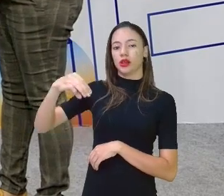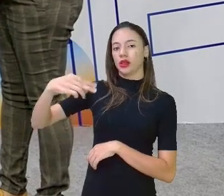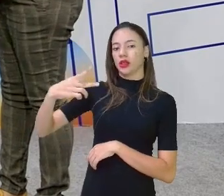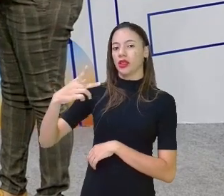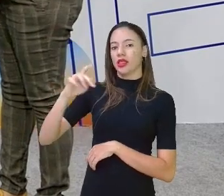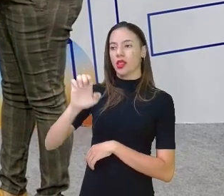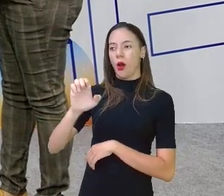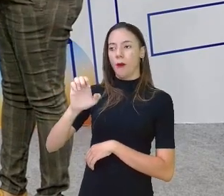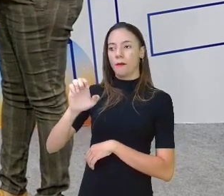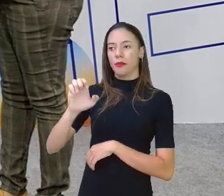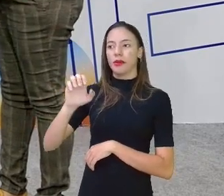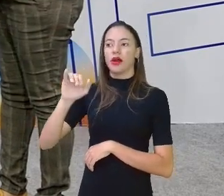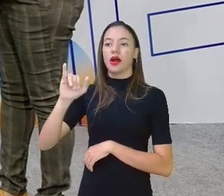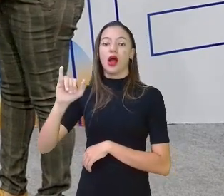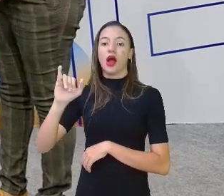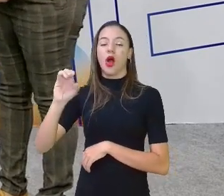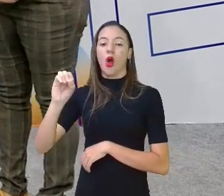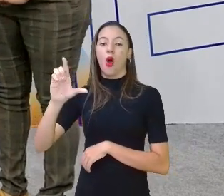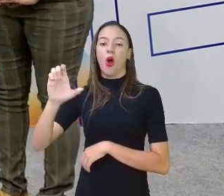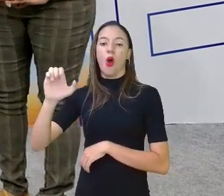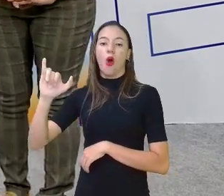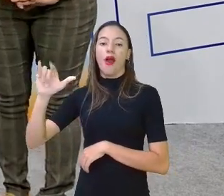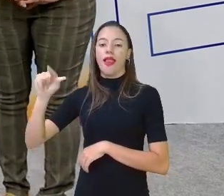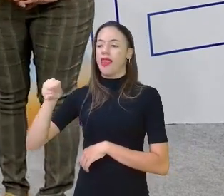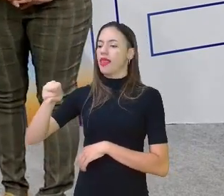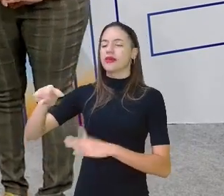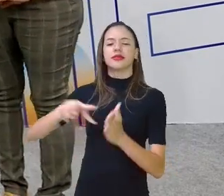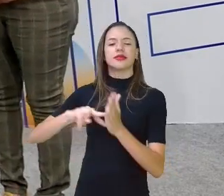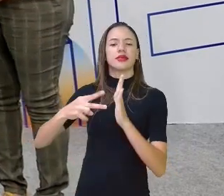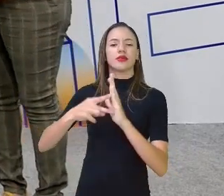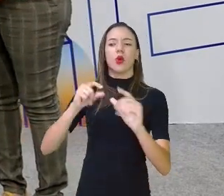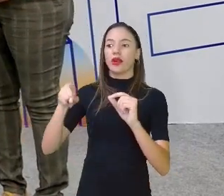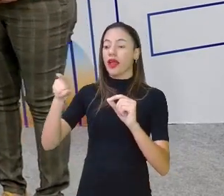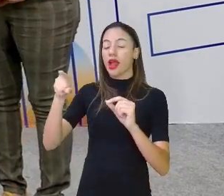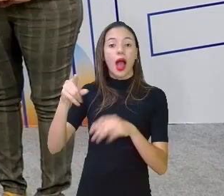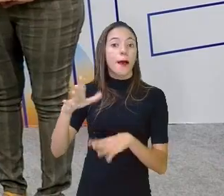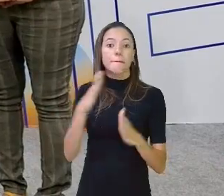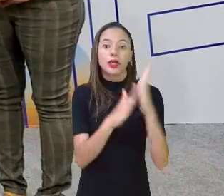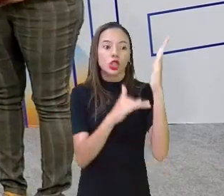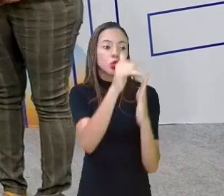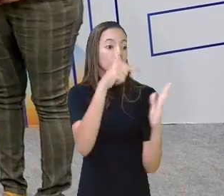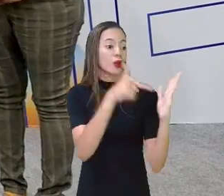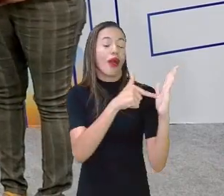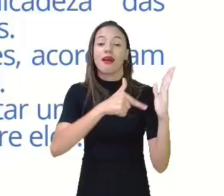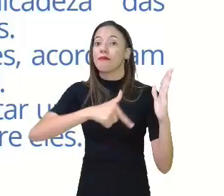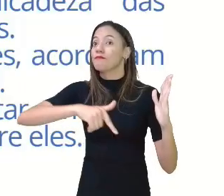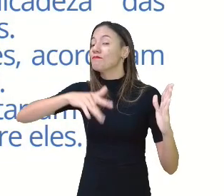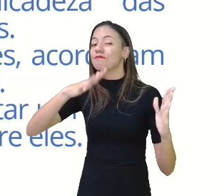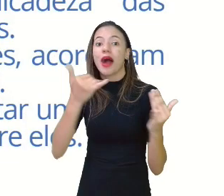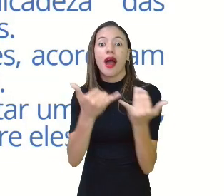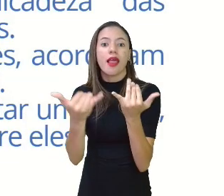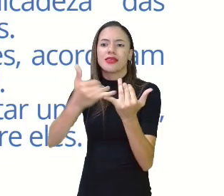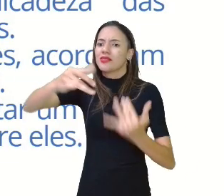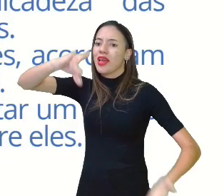isso quer dizer que a pintura é tão verdadeira que ela engana a gente. Que a gente acredita que é